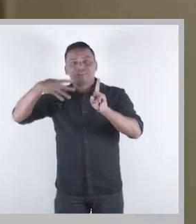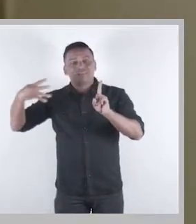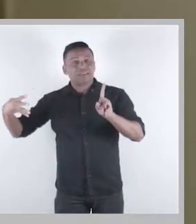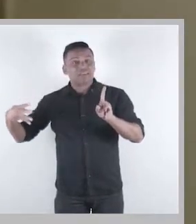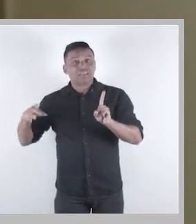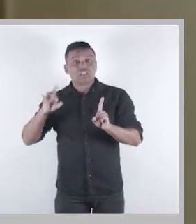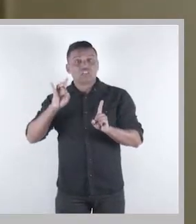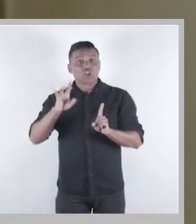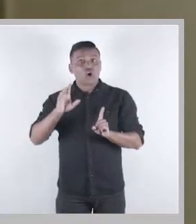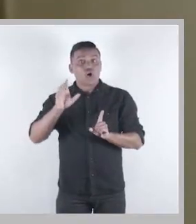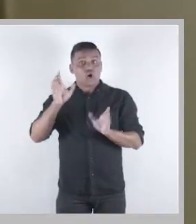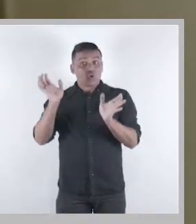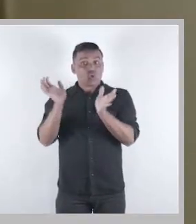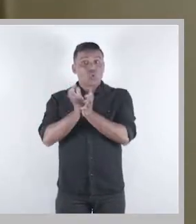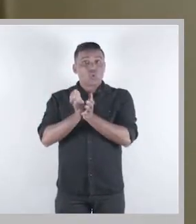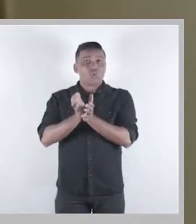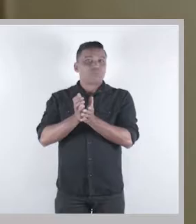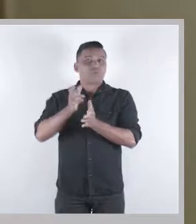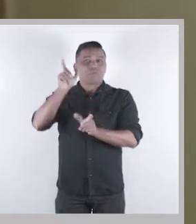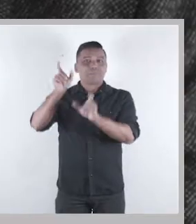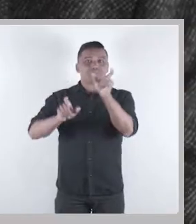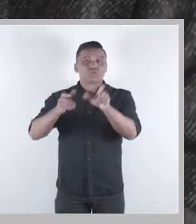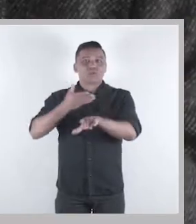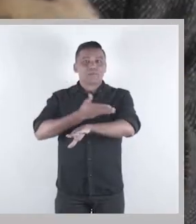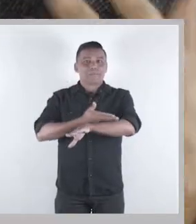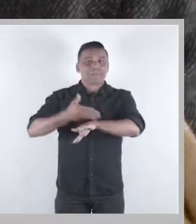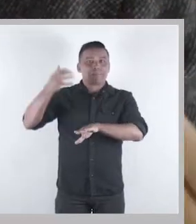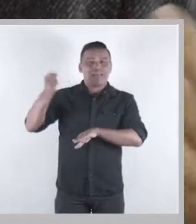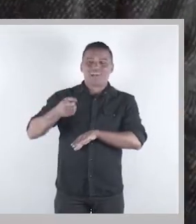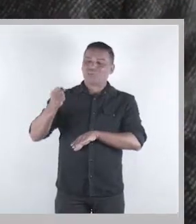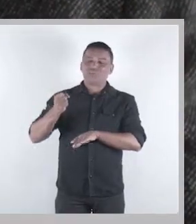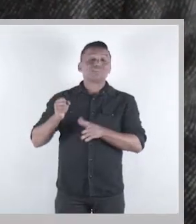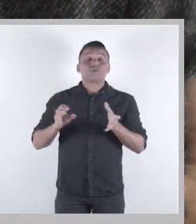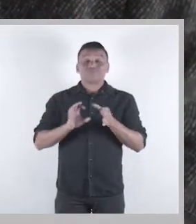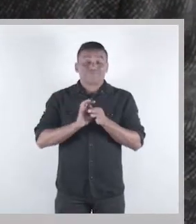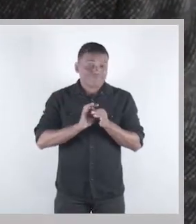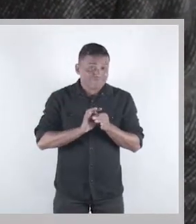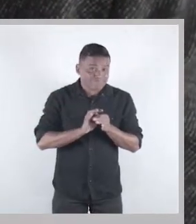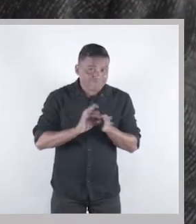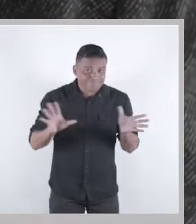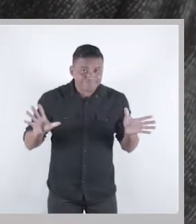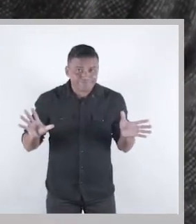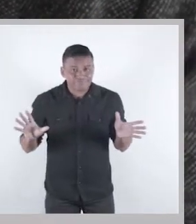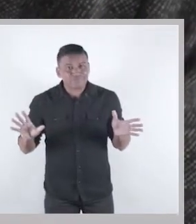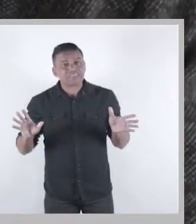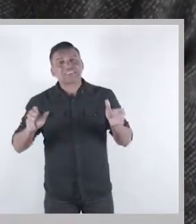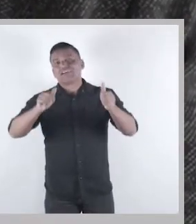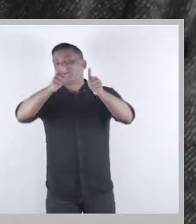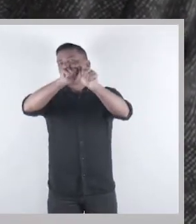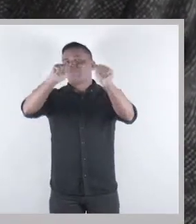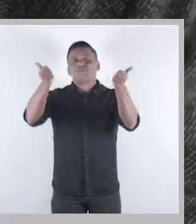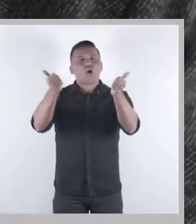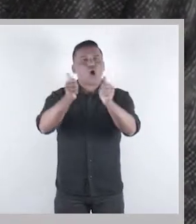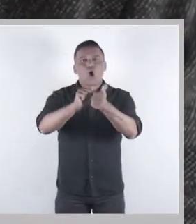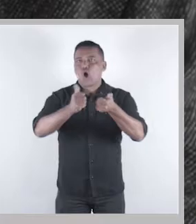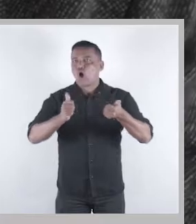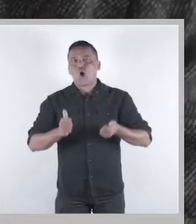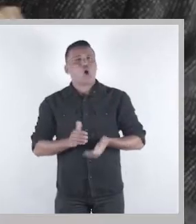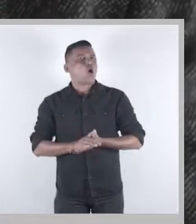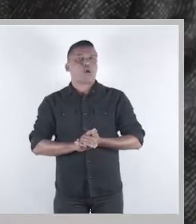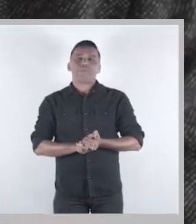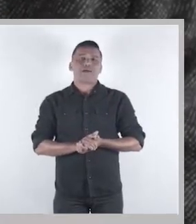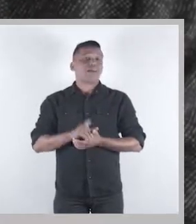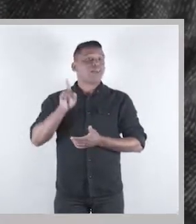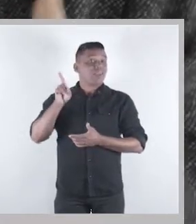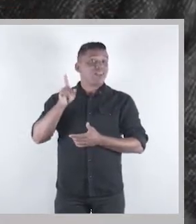tem essa liberdade também uma liberdade de formas né então ele ele mesmo o mar o que gosta muito de perceber aqui no